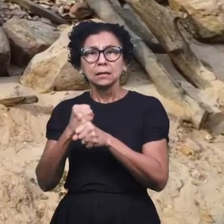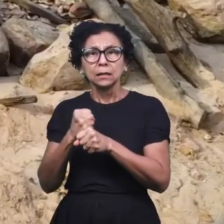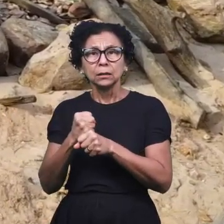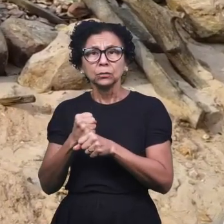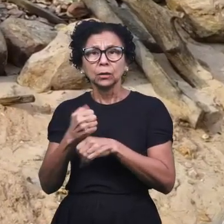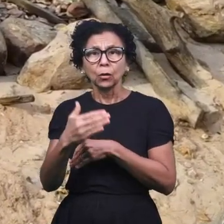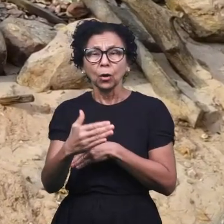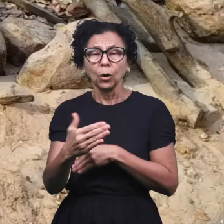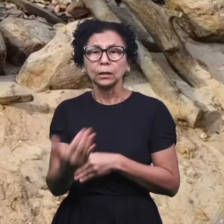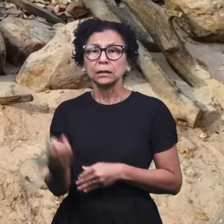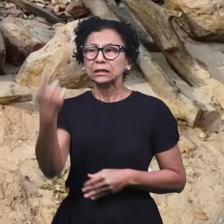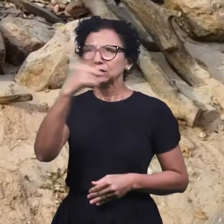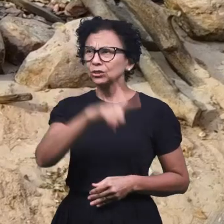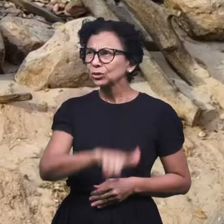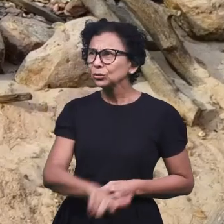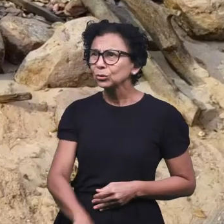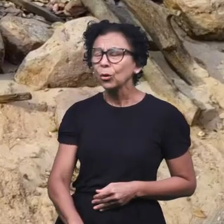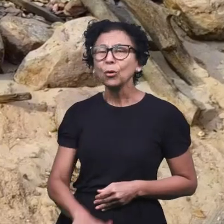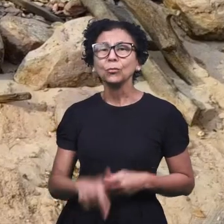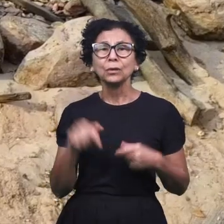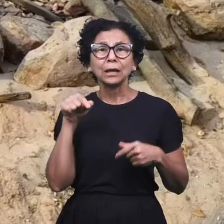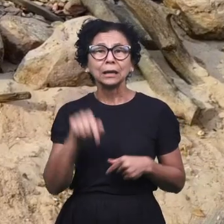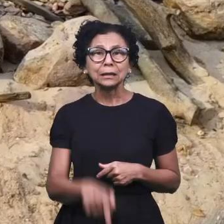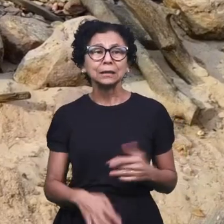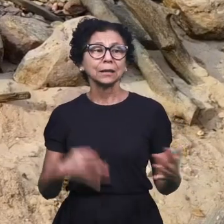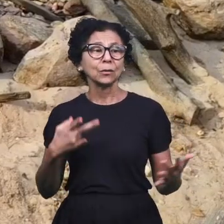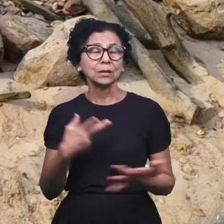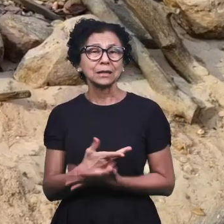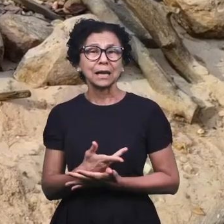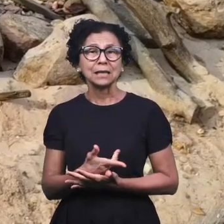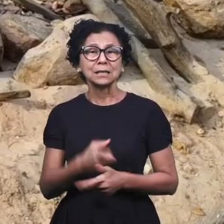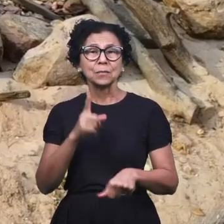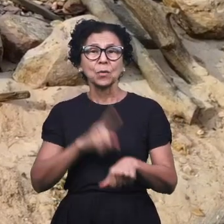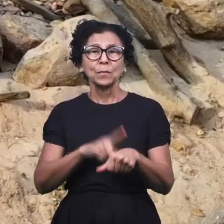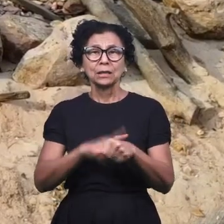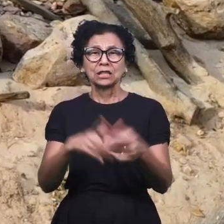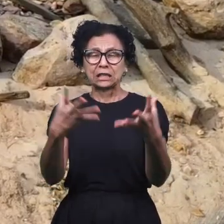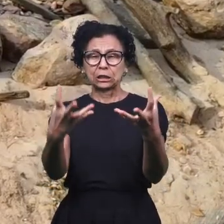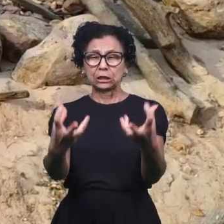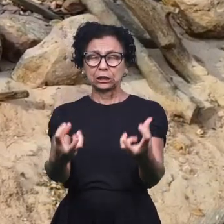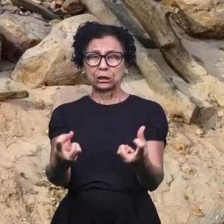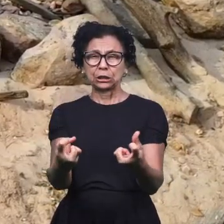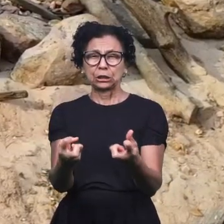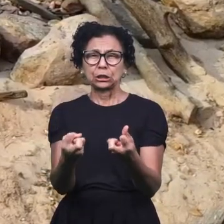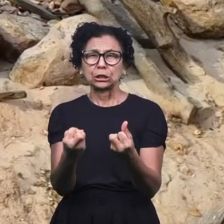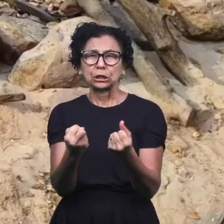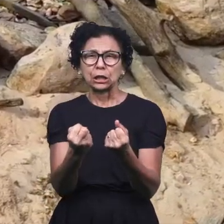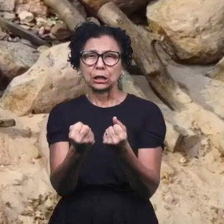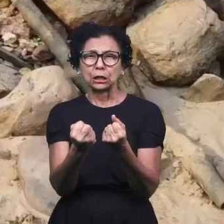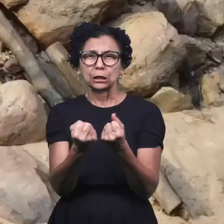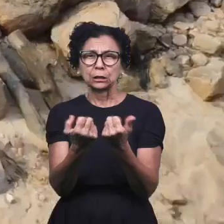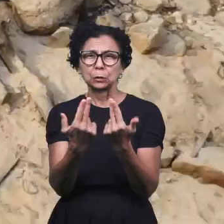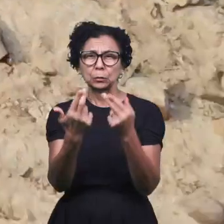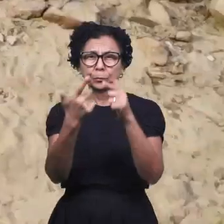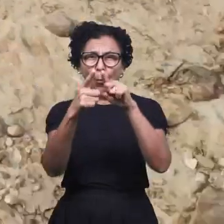nos assusta, é que ainda estamos num período da seca na região e já é visível todo este deserto. Quem explica